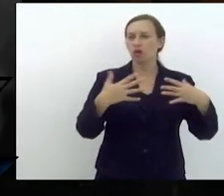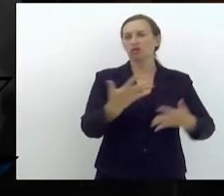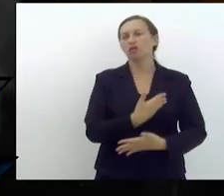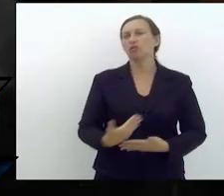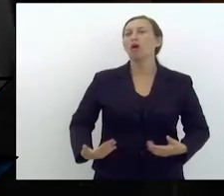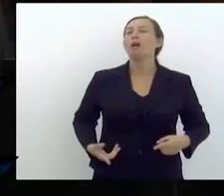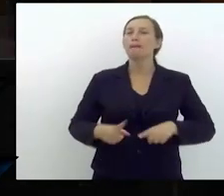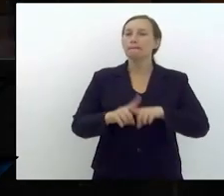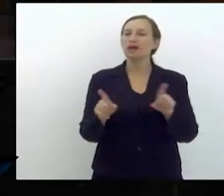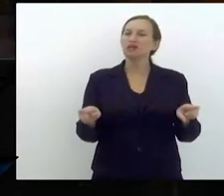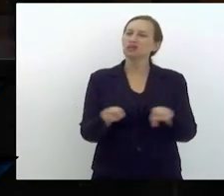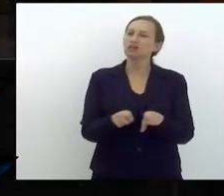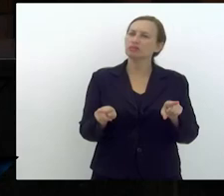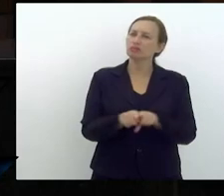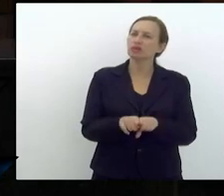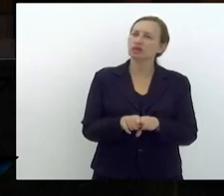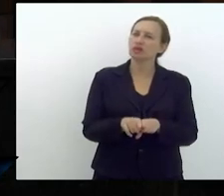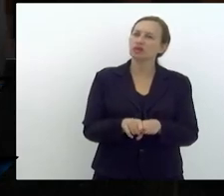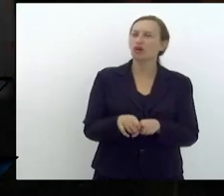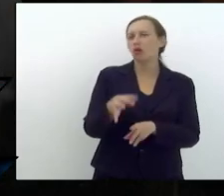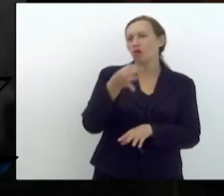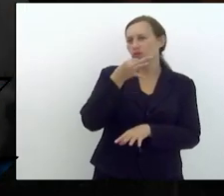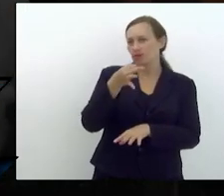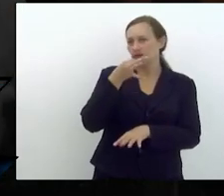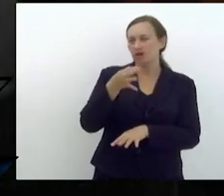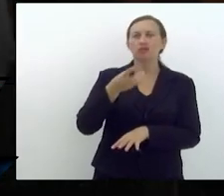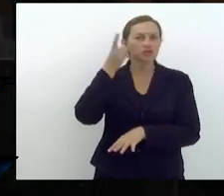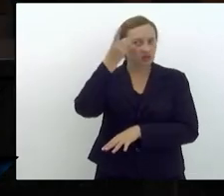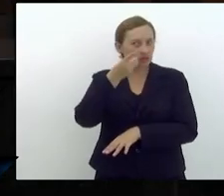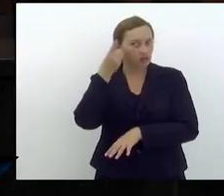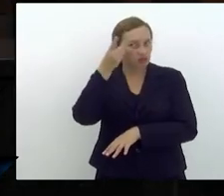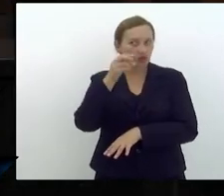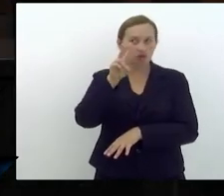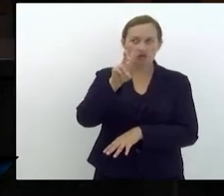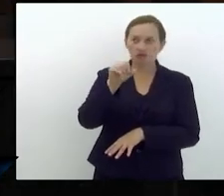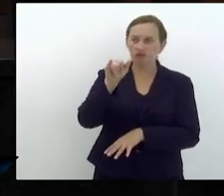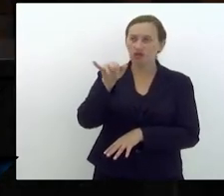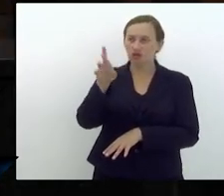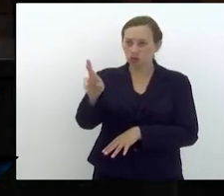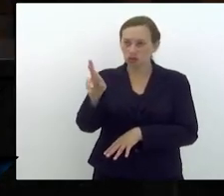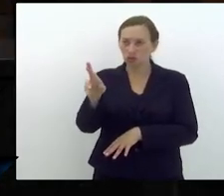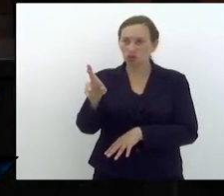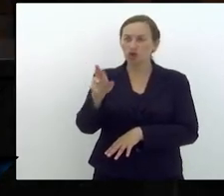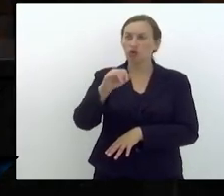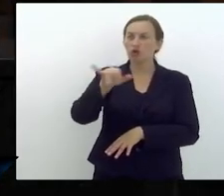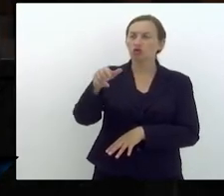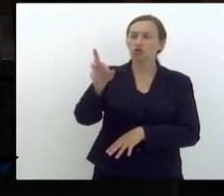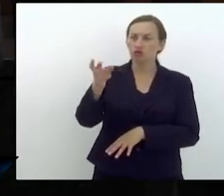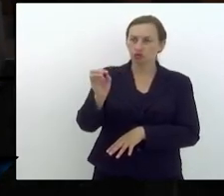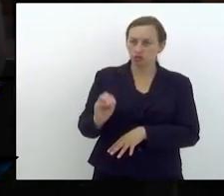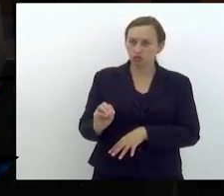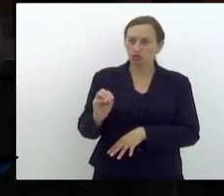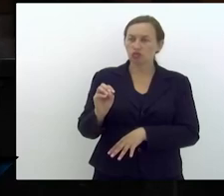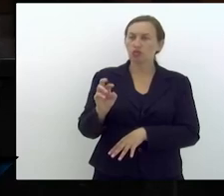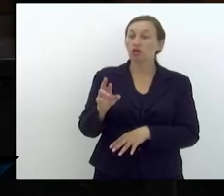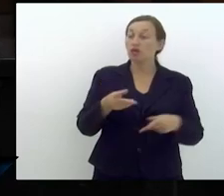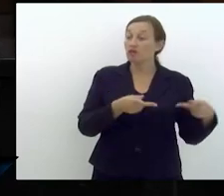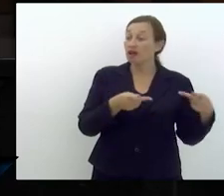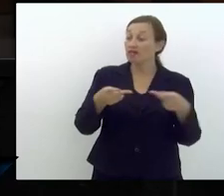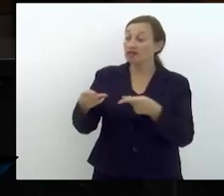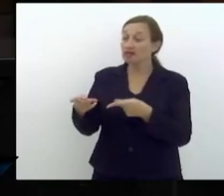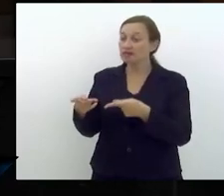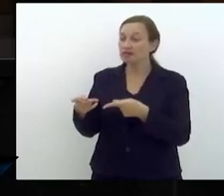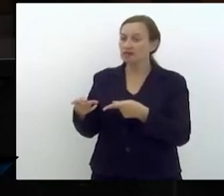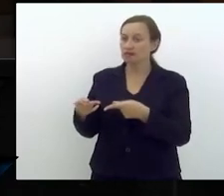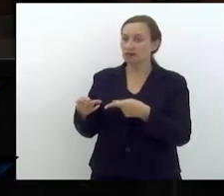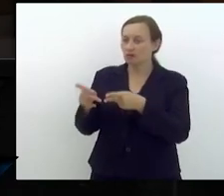mas também na sugestão de Deputado ritor Júnior promoveu uma visita de